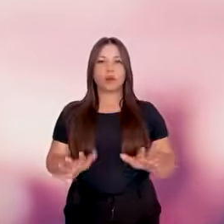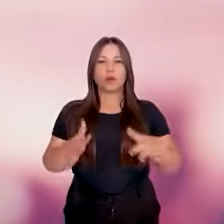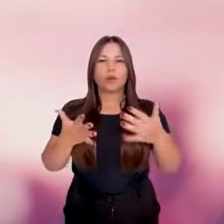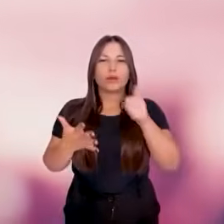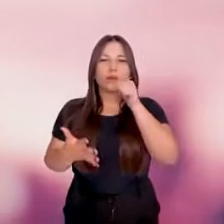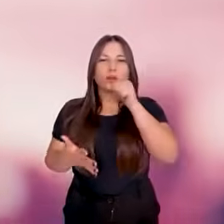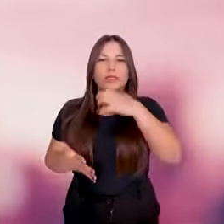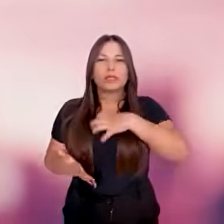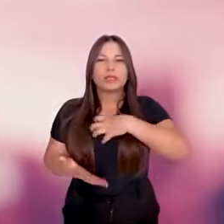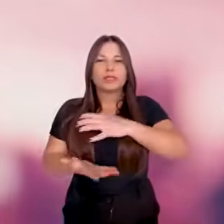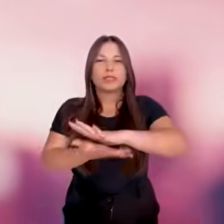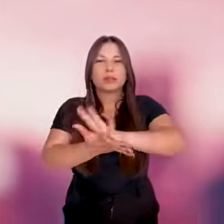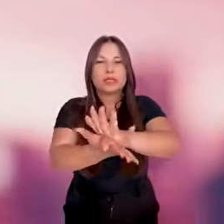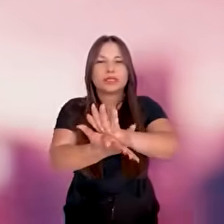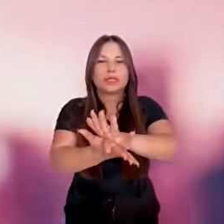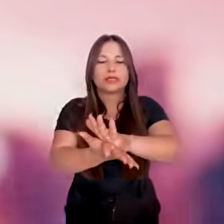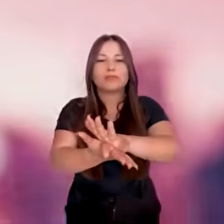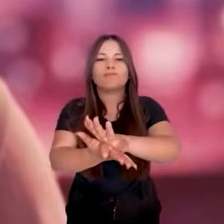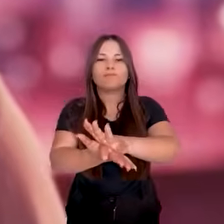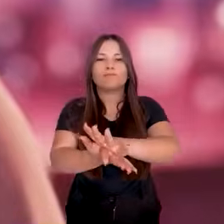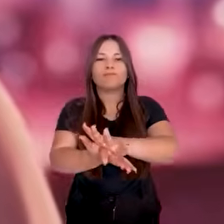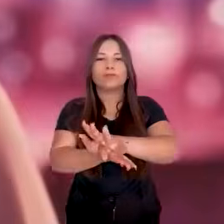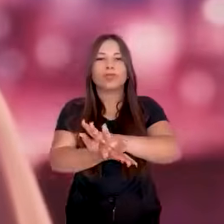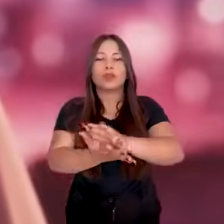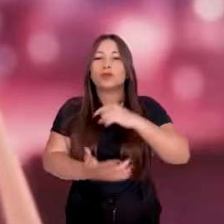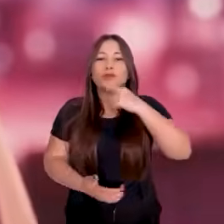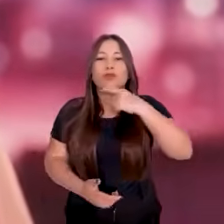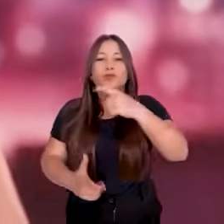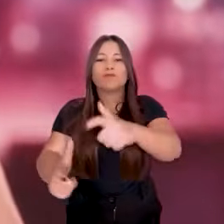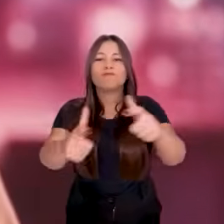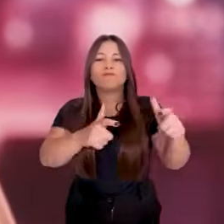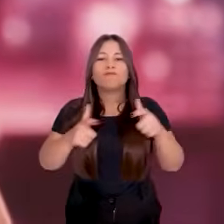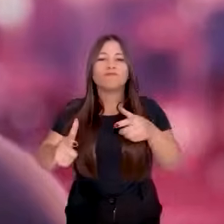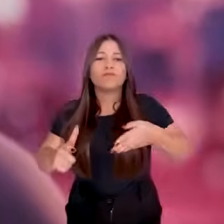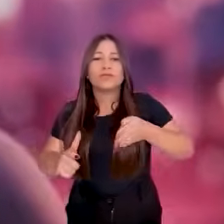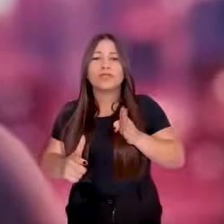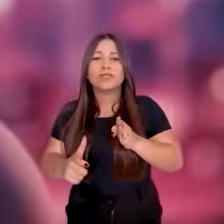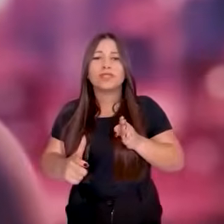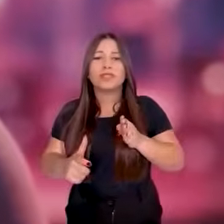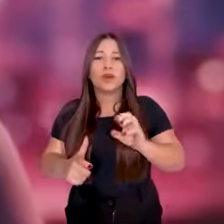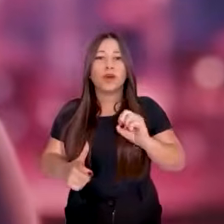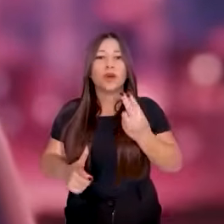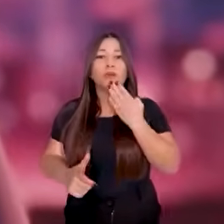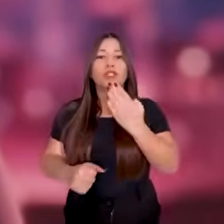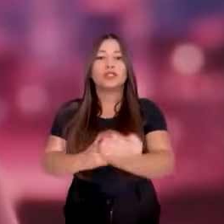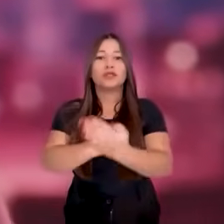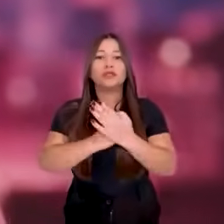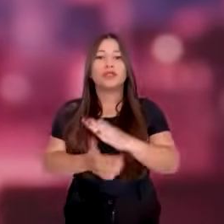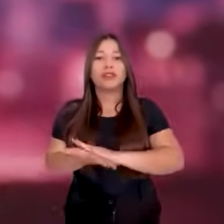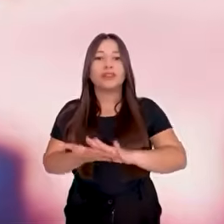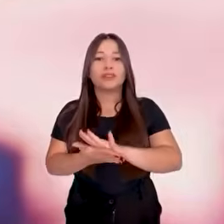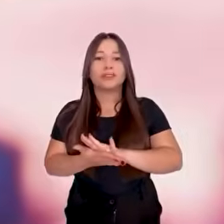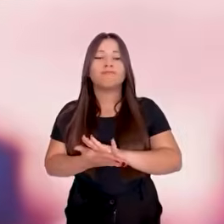Quando uma mulher se sente ameaçada, sem saber para onde ir, nem a quem pedir